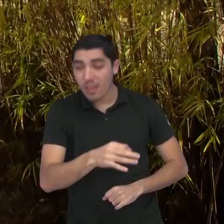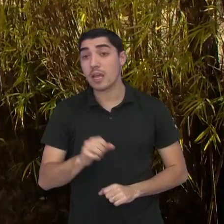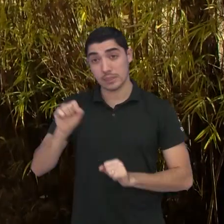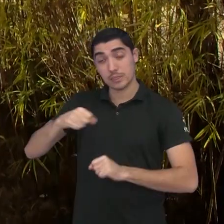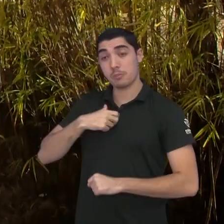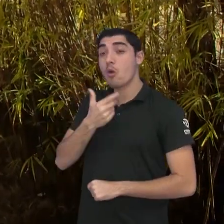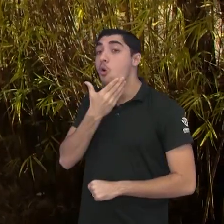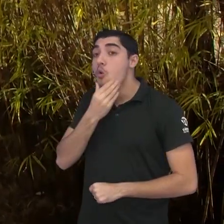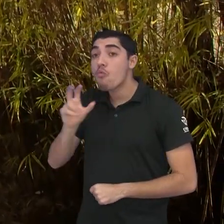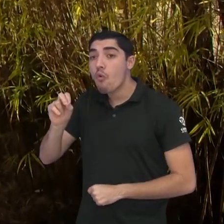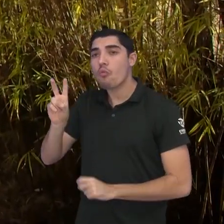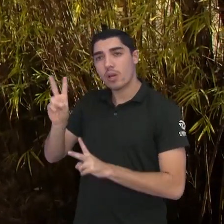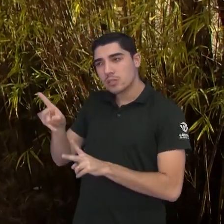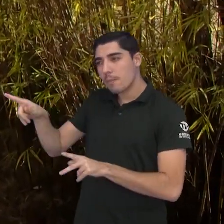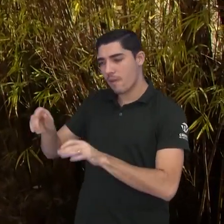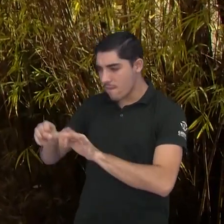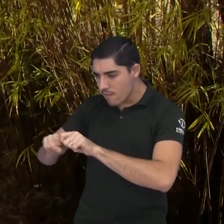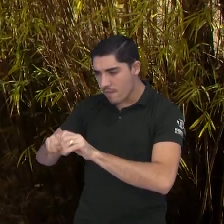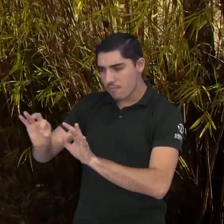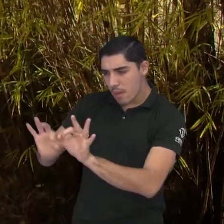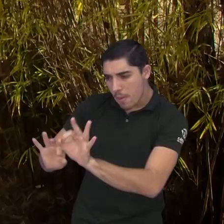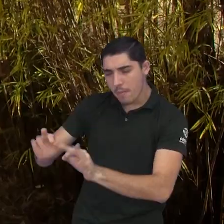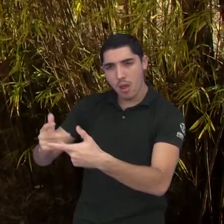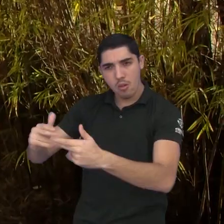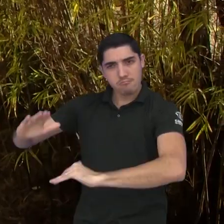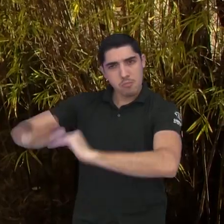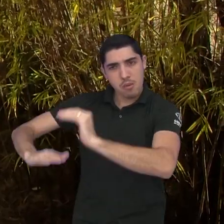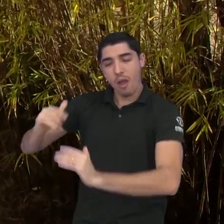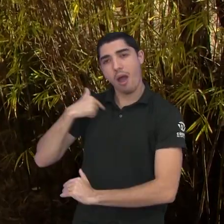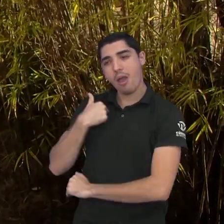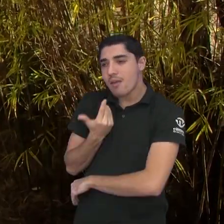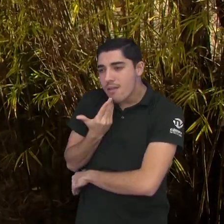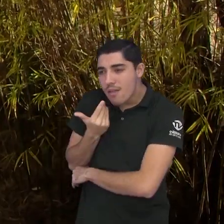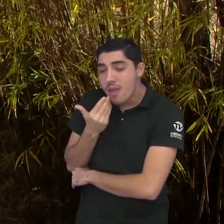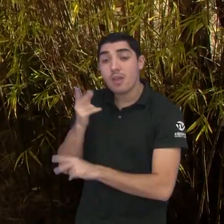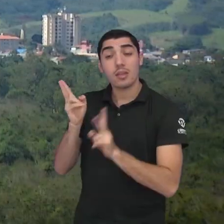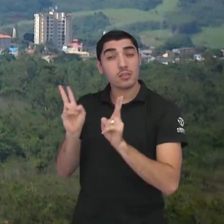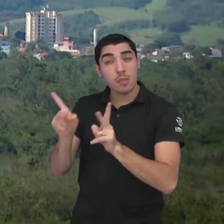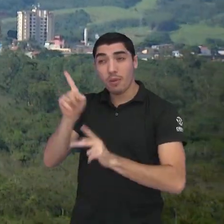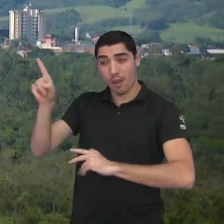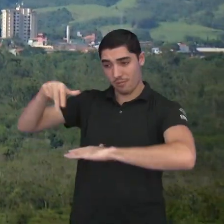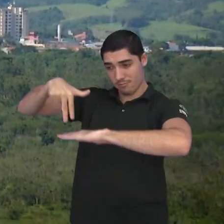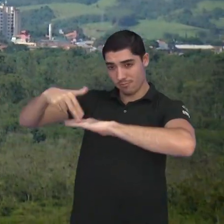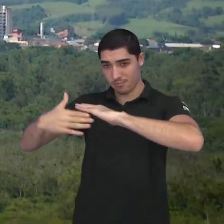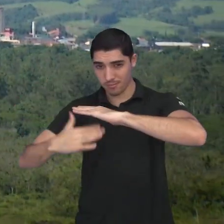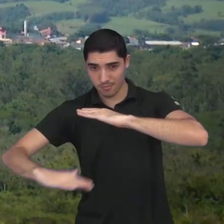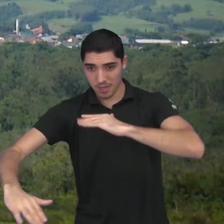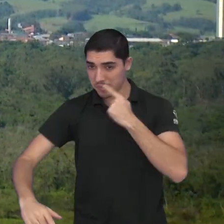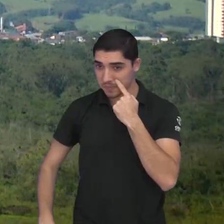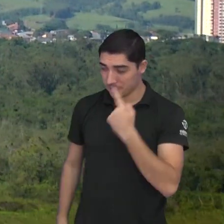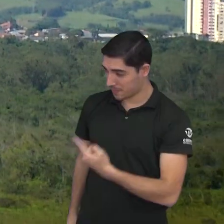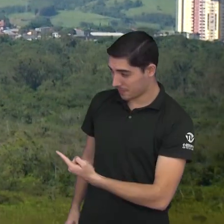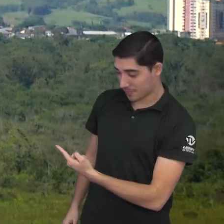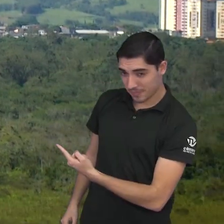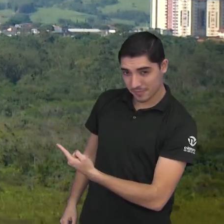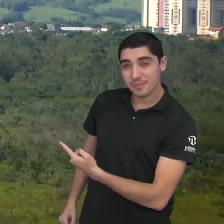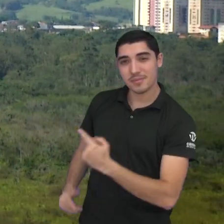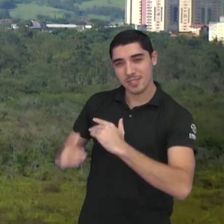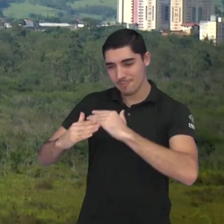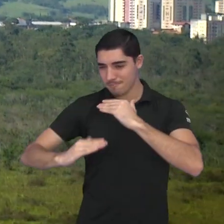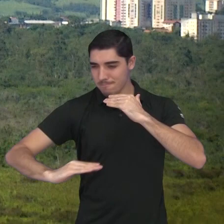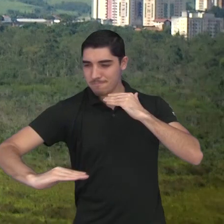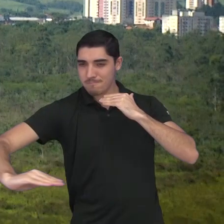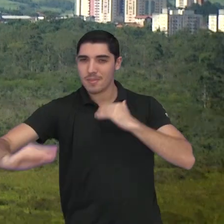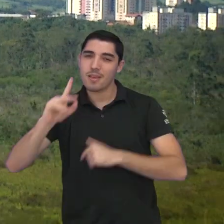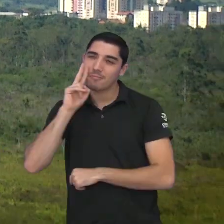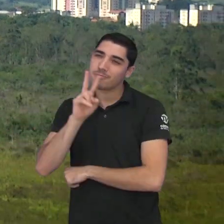avô também trabalhava um pouco com isso e eu observava muito assim a parte do banhado, das